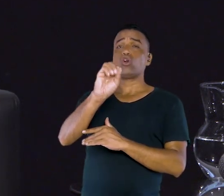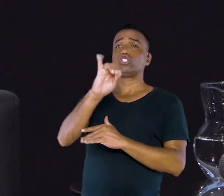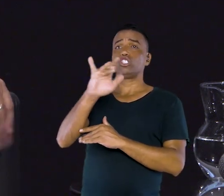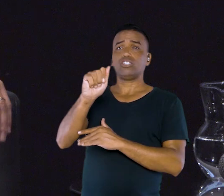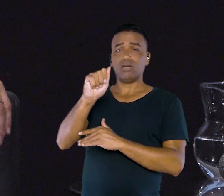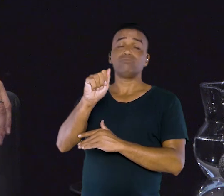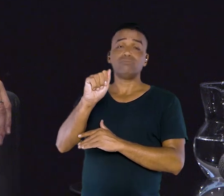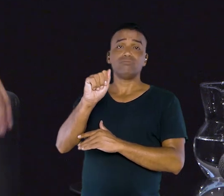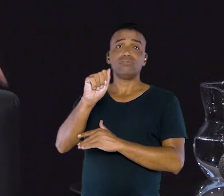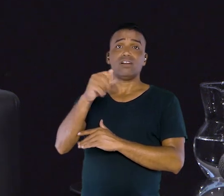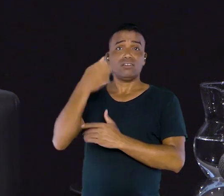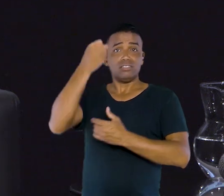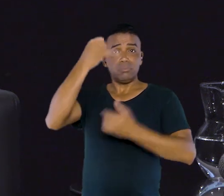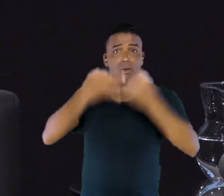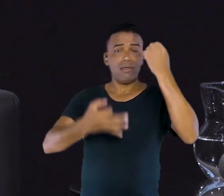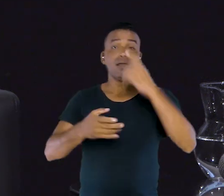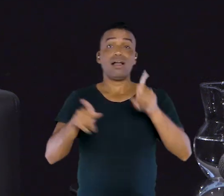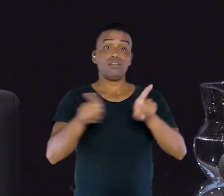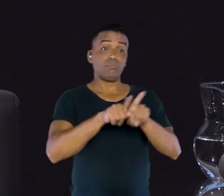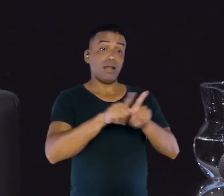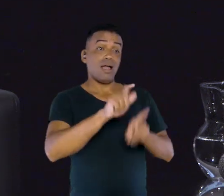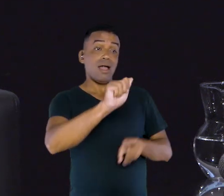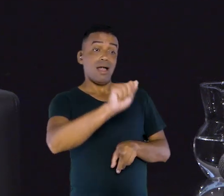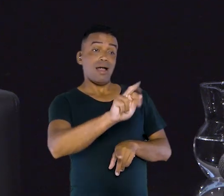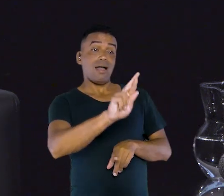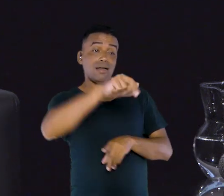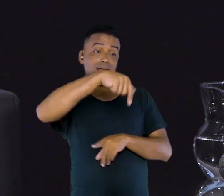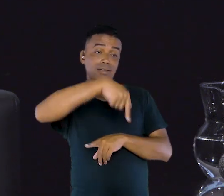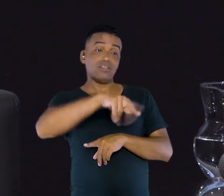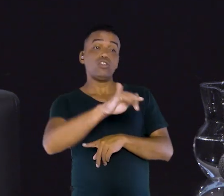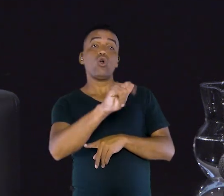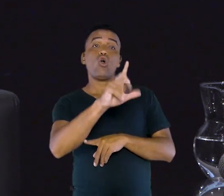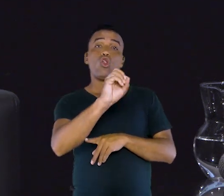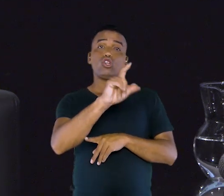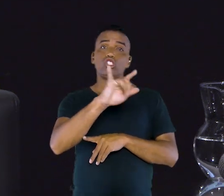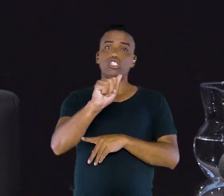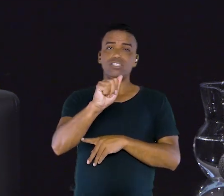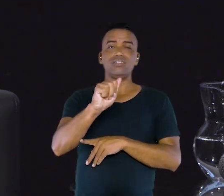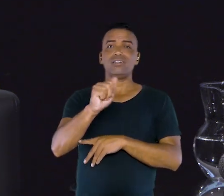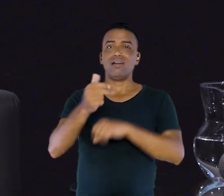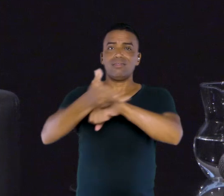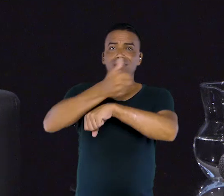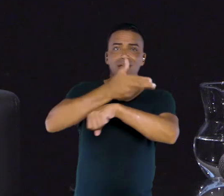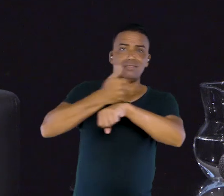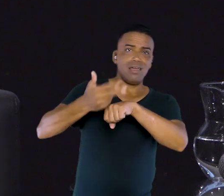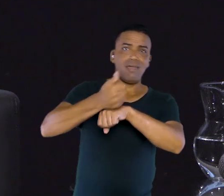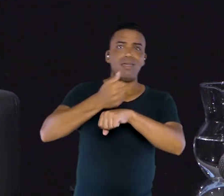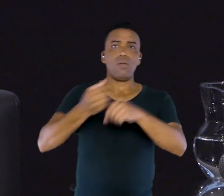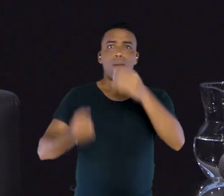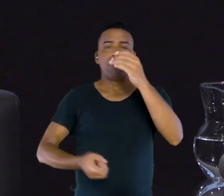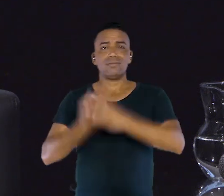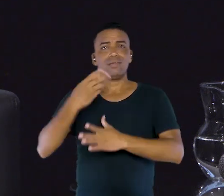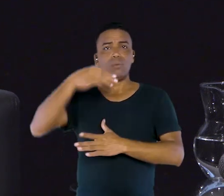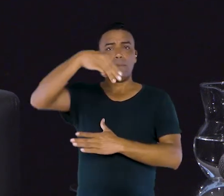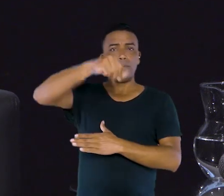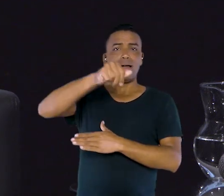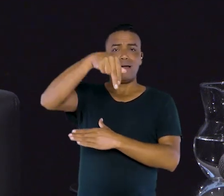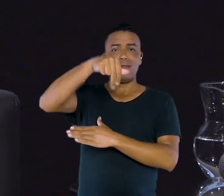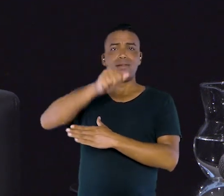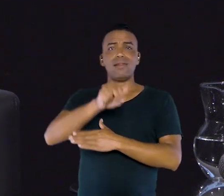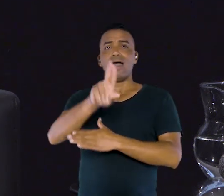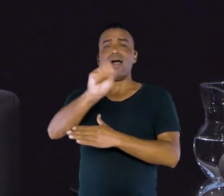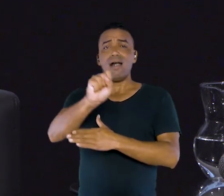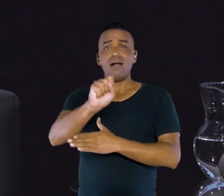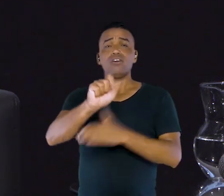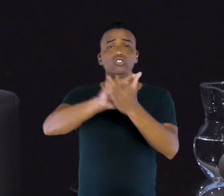a gente sabe que tem vários estilos diferentes de gravuras. Essas caretas que estão aparecendo agora, por exemplo, lá em Manaus, saíram